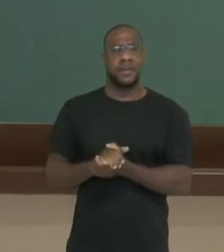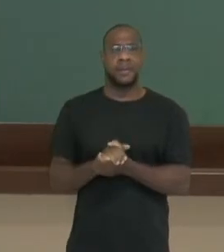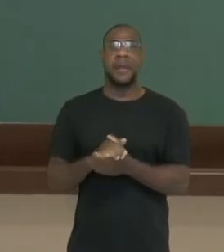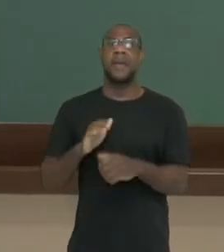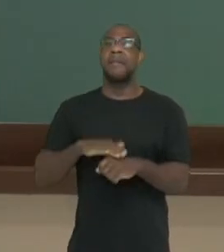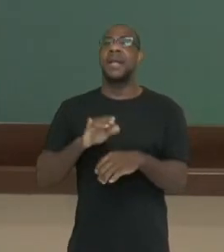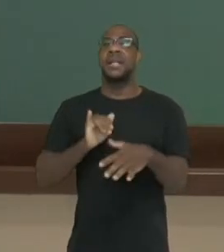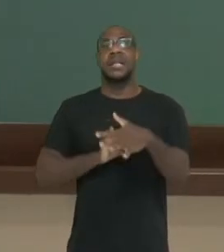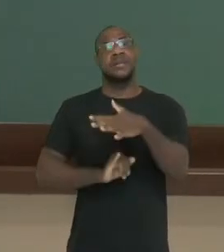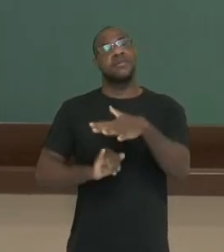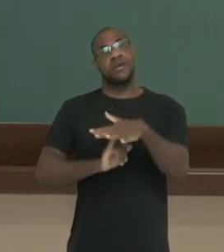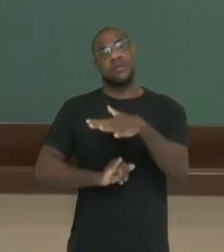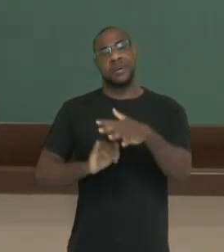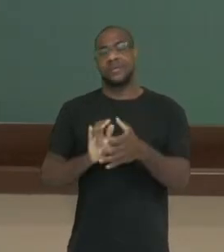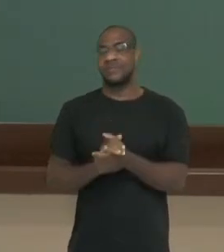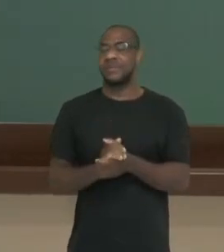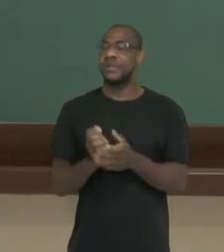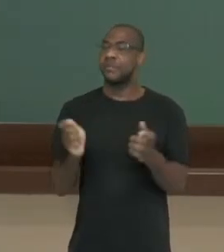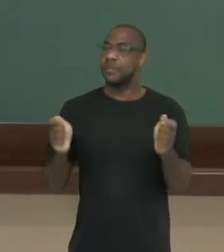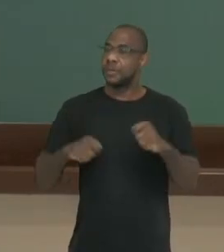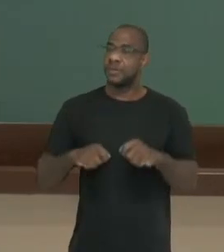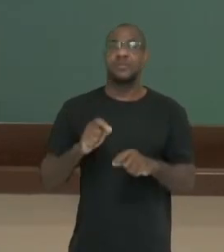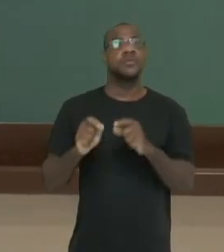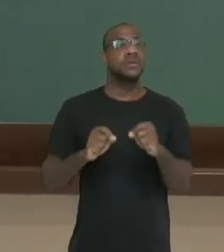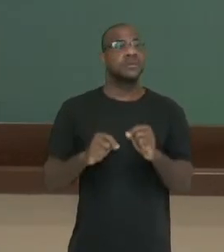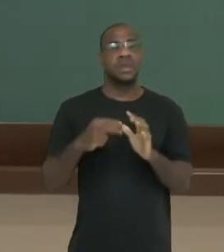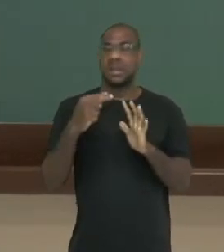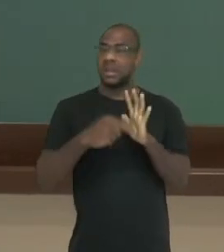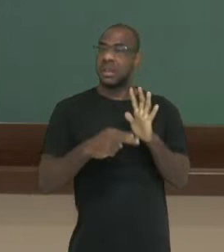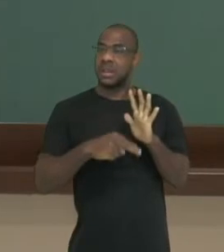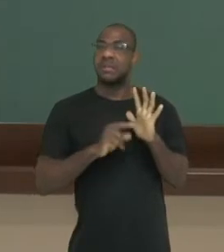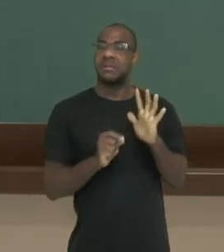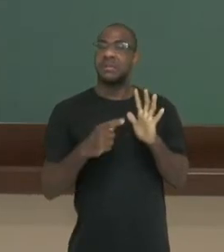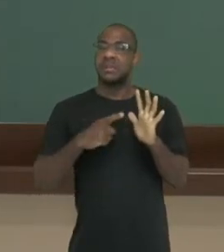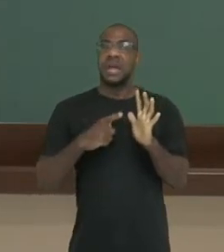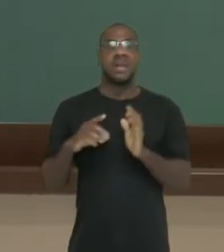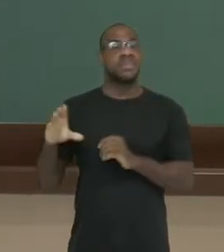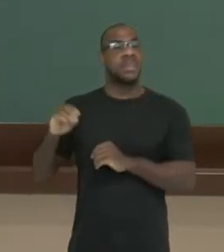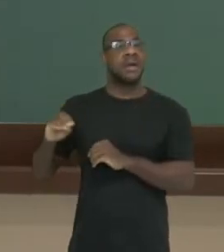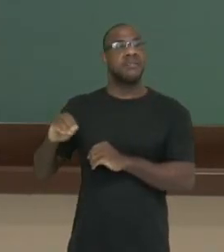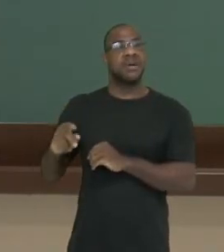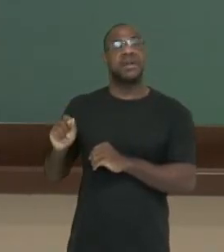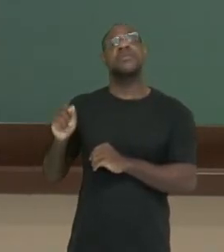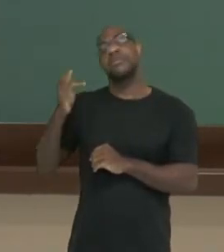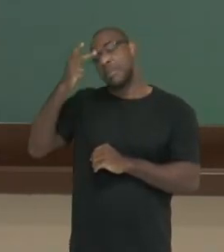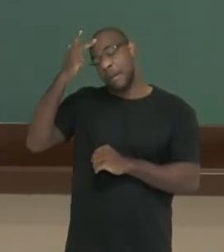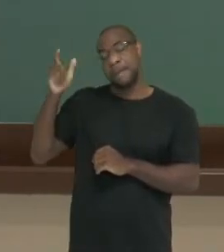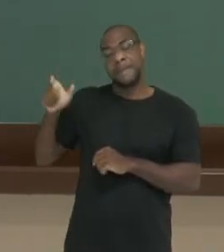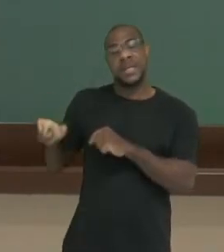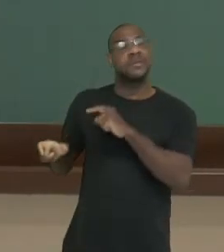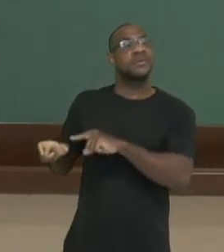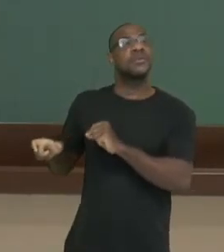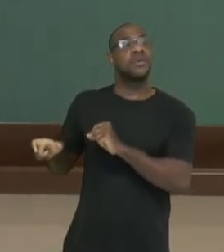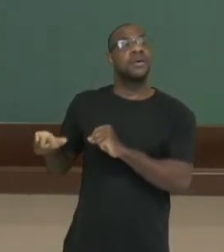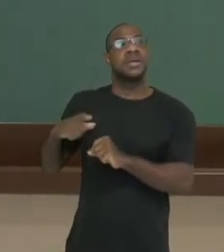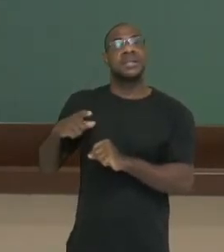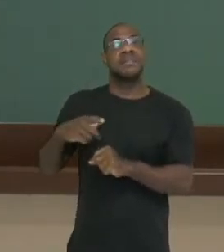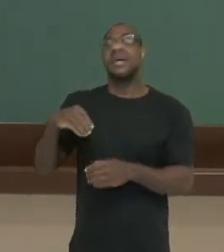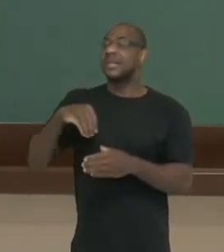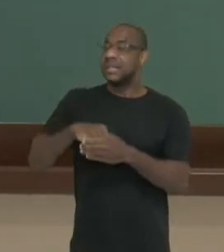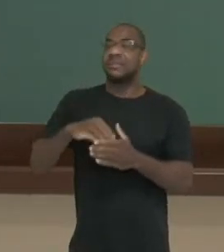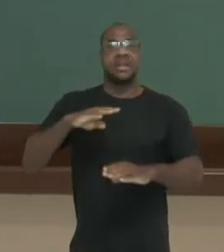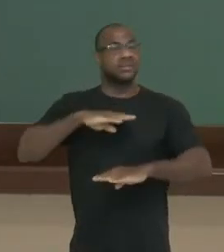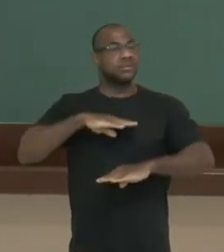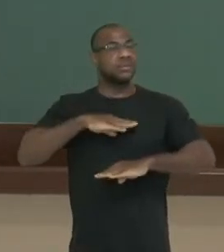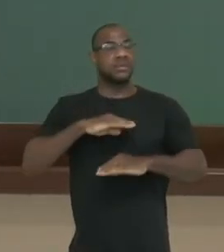informal, né? Isso é possível dentro do texto da notícia? Sim, sim, porque está na fala de alguém que estava envolvido na